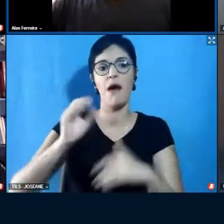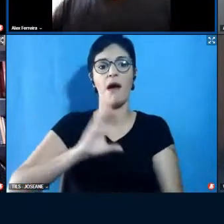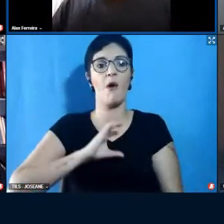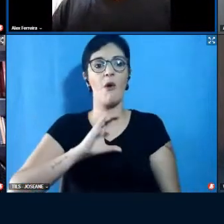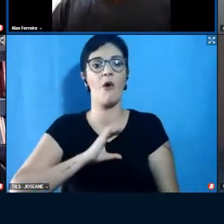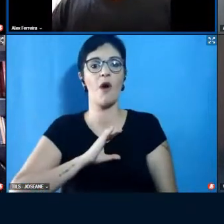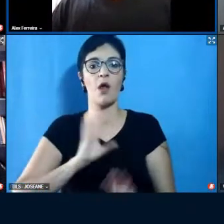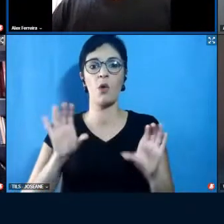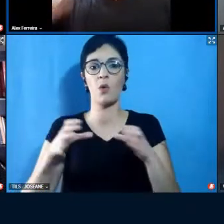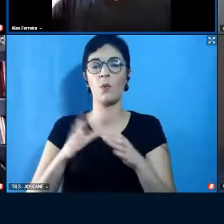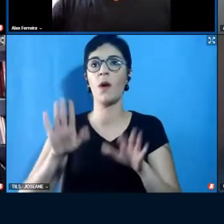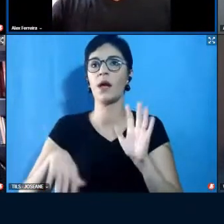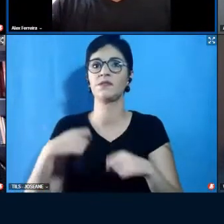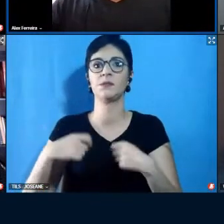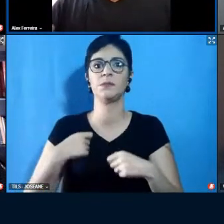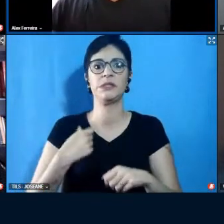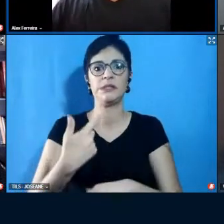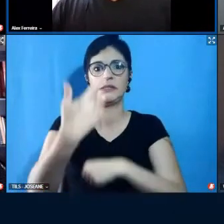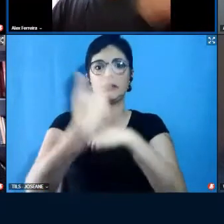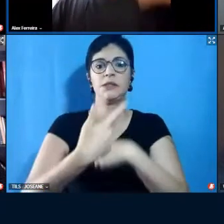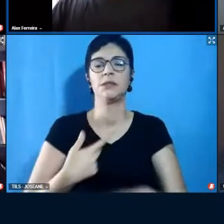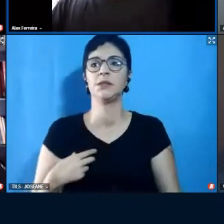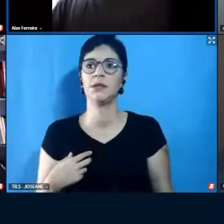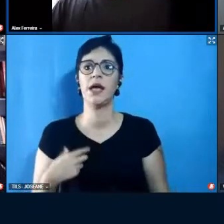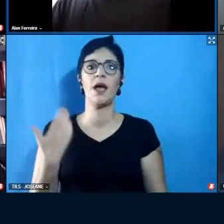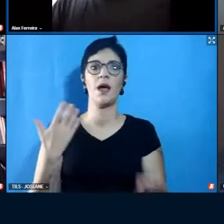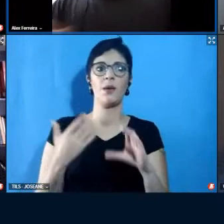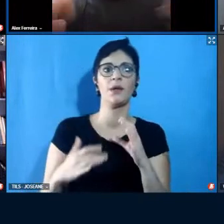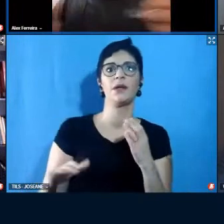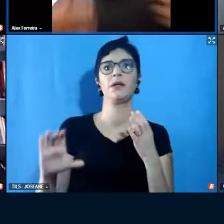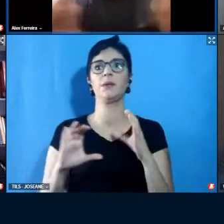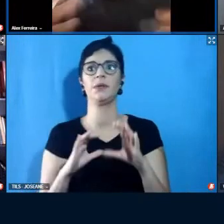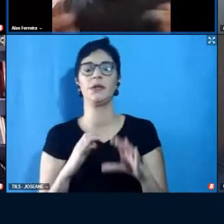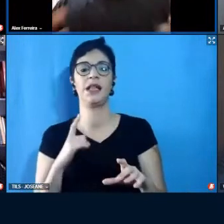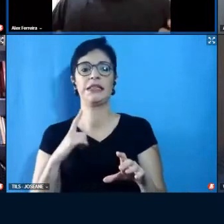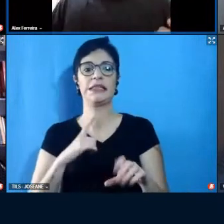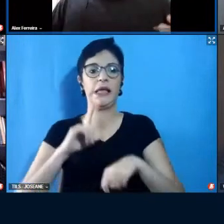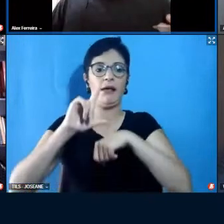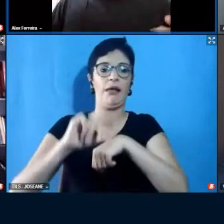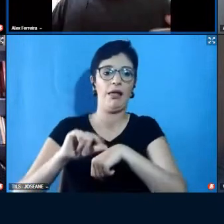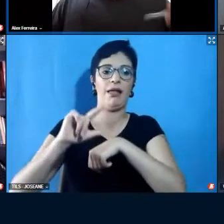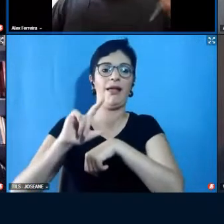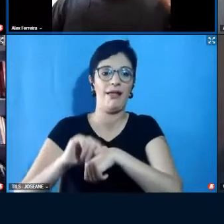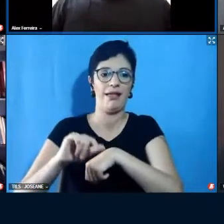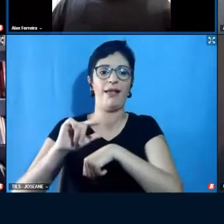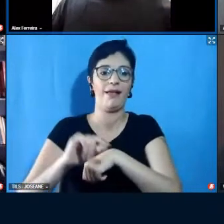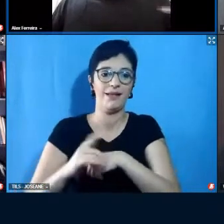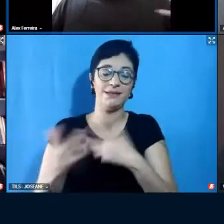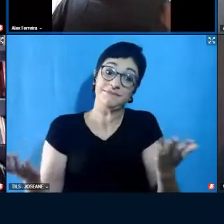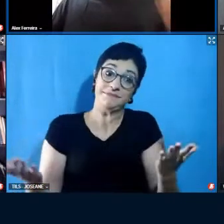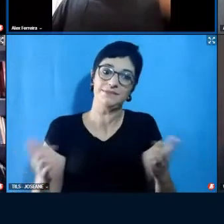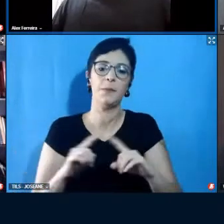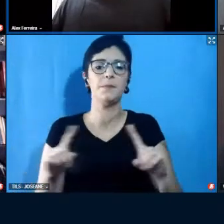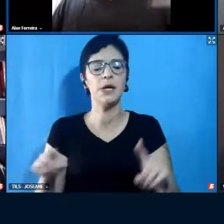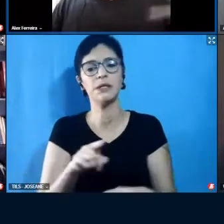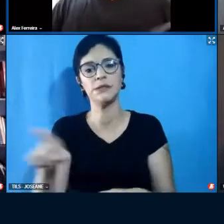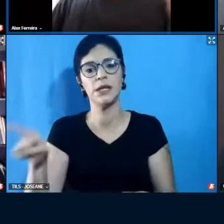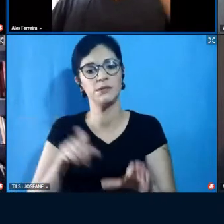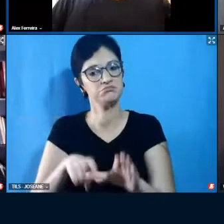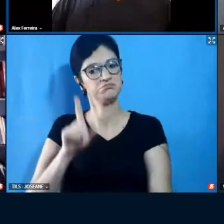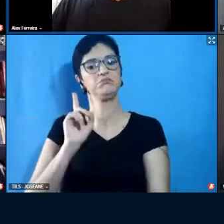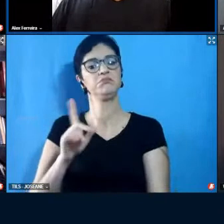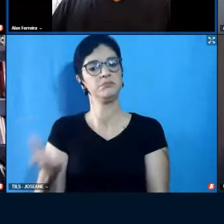casa, atrás de uma câmera, com delay, apesar de toda essa dificuldade, a proatividade dessas